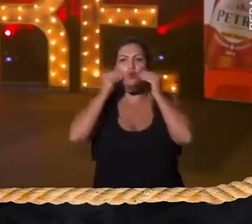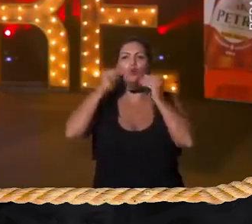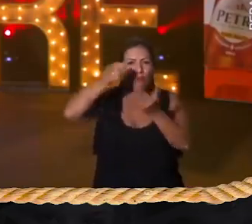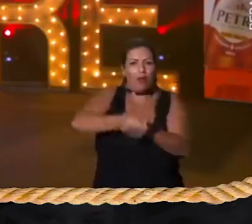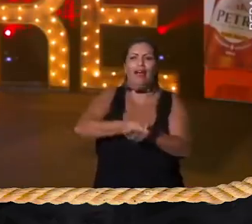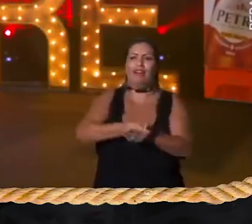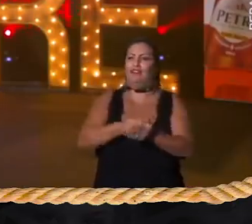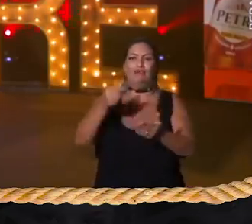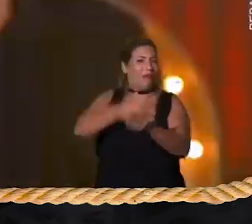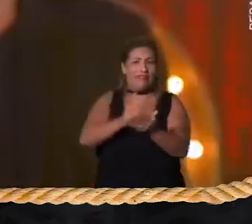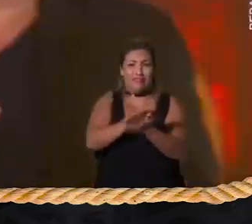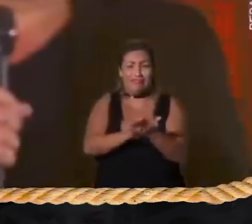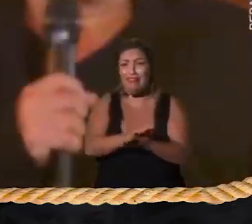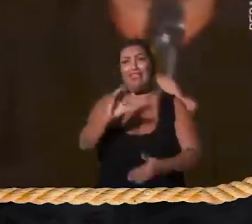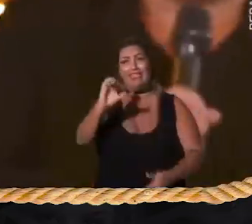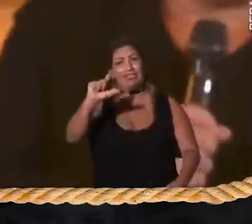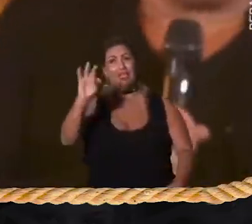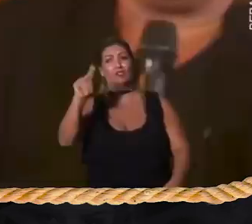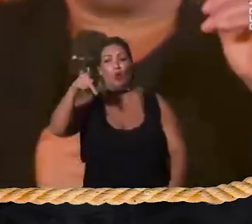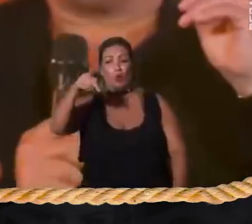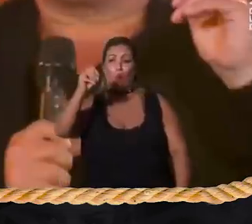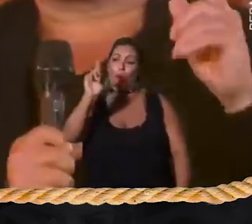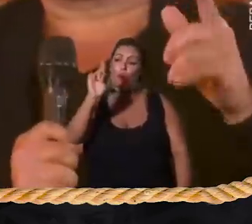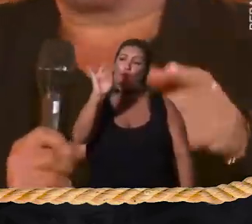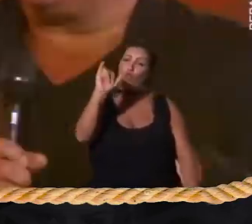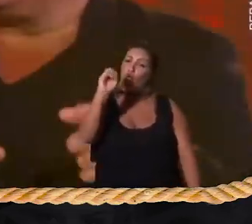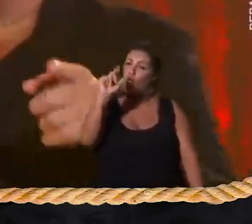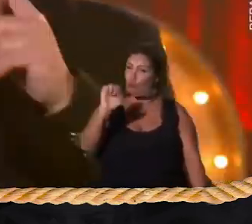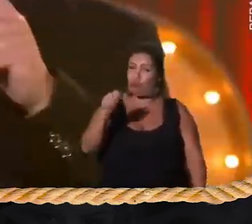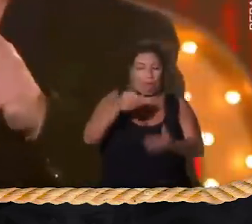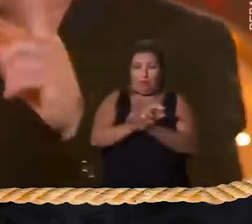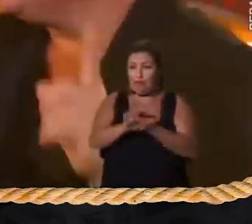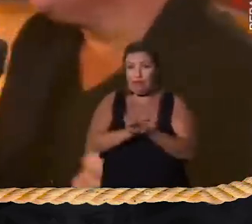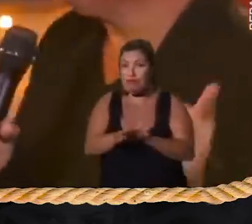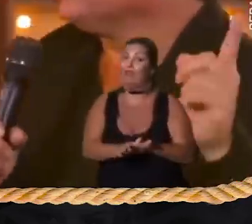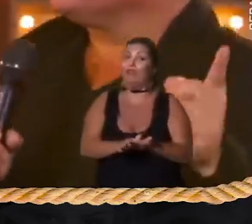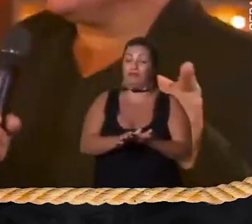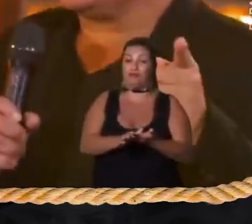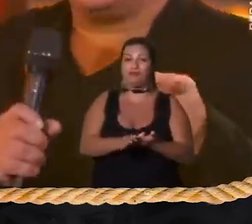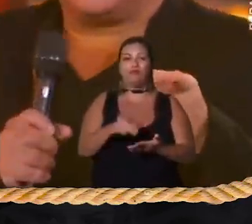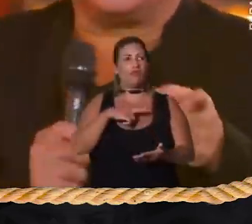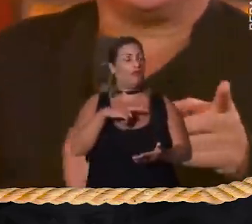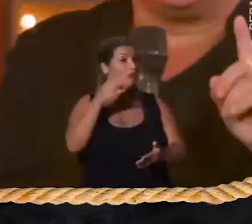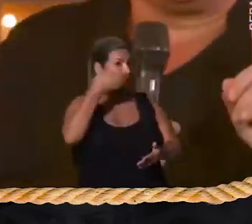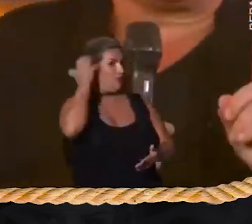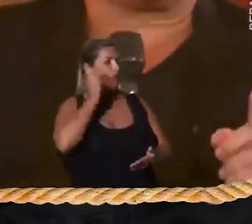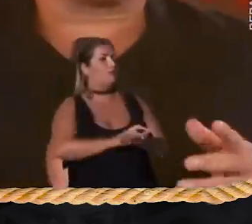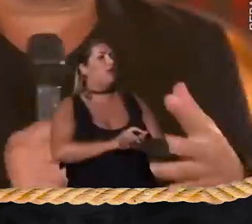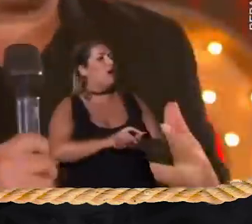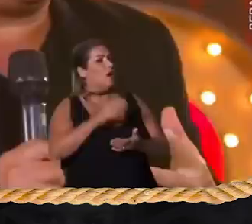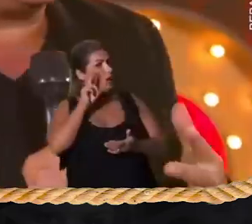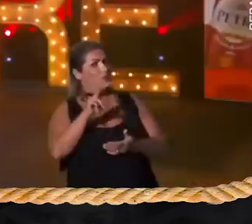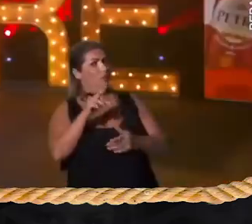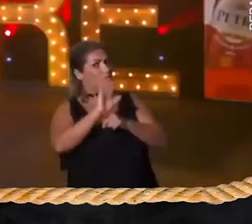ninguém. Não acerta com ninguém. Tá em casa. Olha, agora. Eduardo, eu vi... Tô com Cavalcante também. Eu vi um vídeo do Ratinho. Ratinho, você